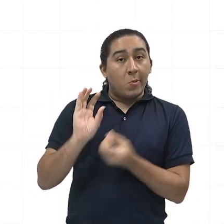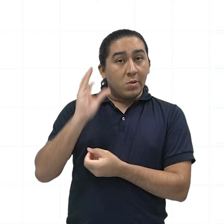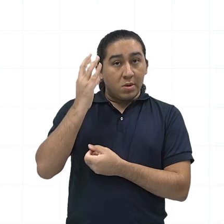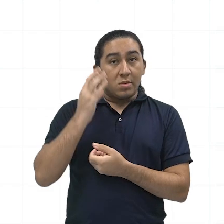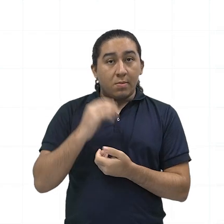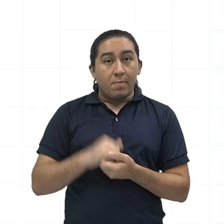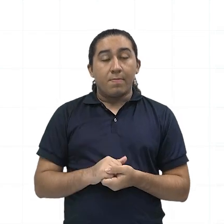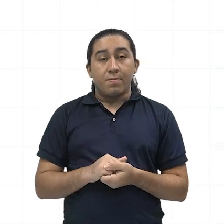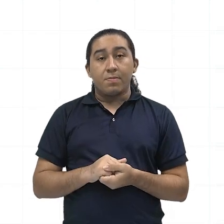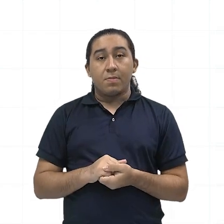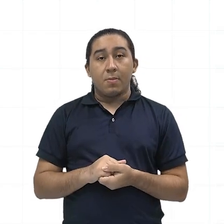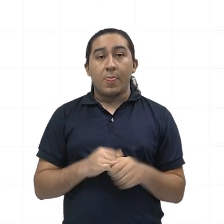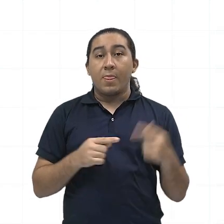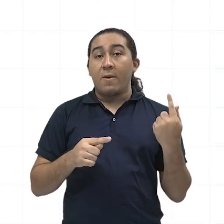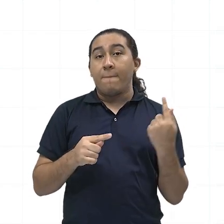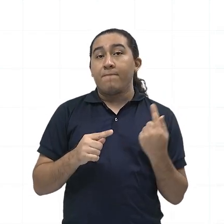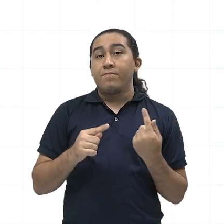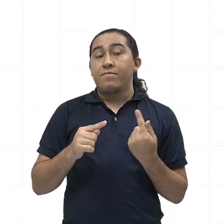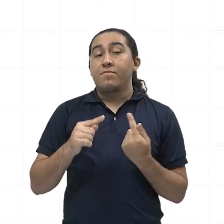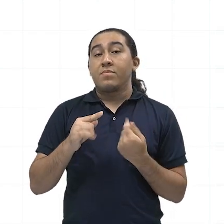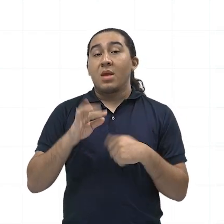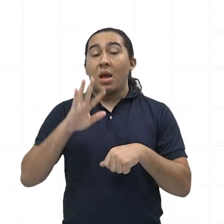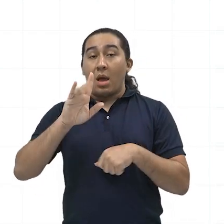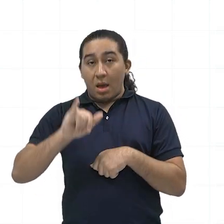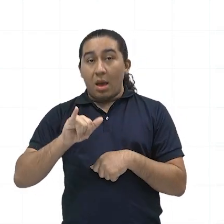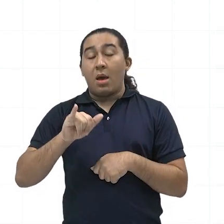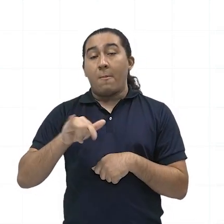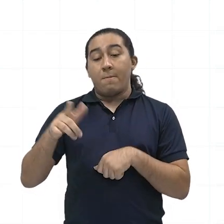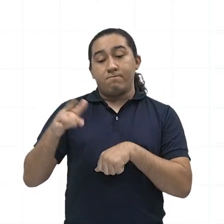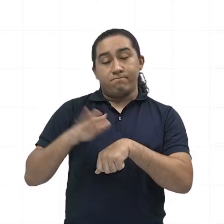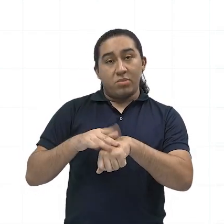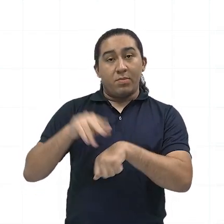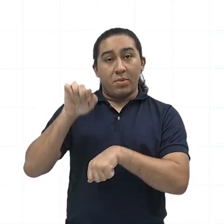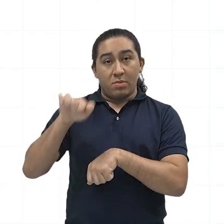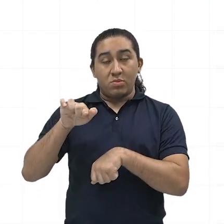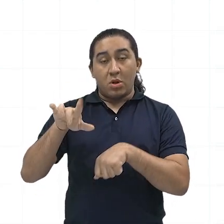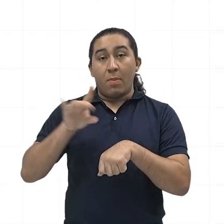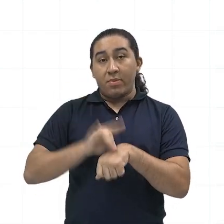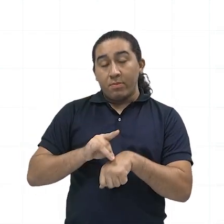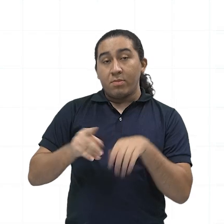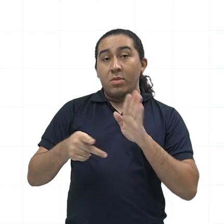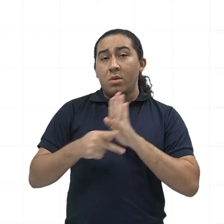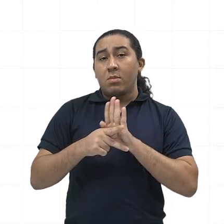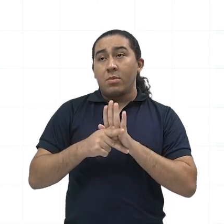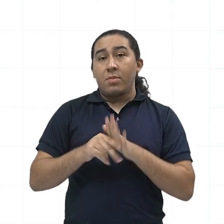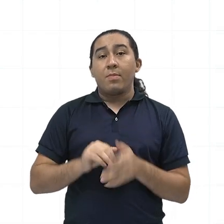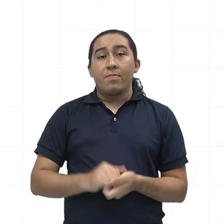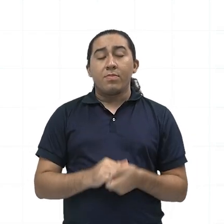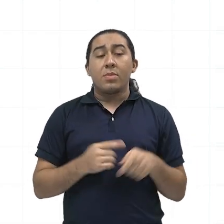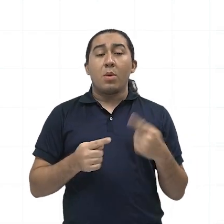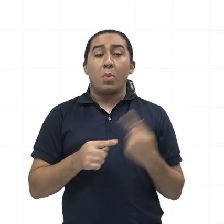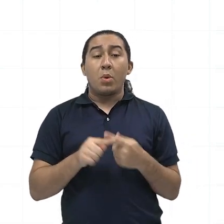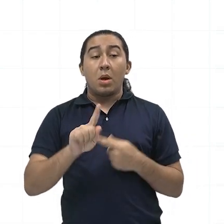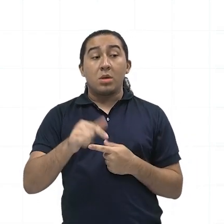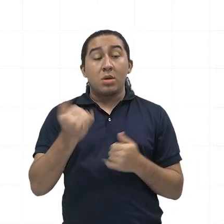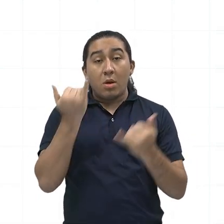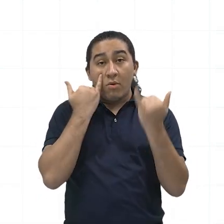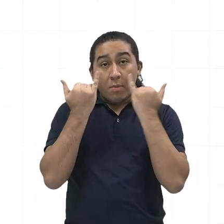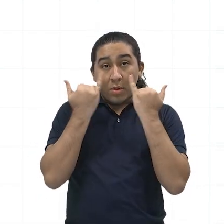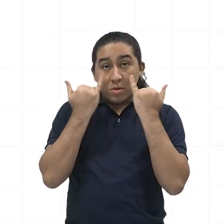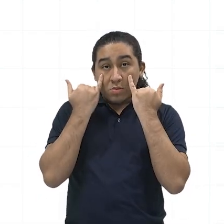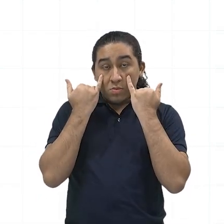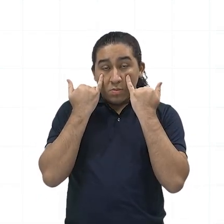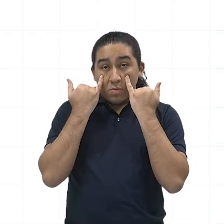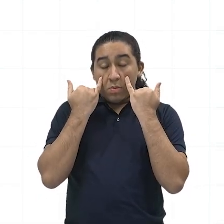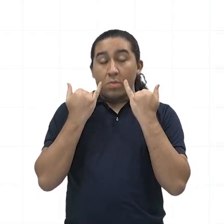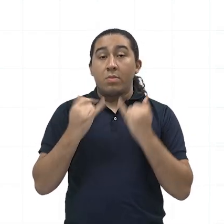não. A infecção, desculpa. Por que essa quantidade de informações para a